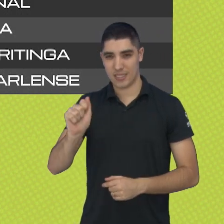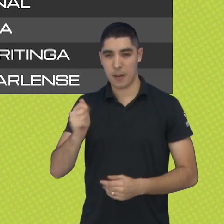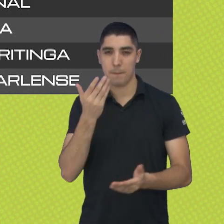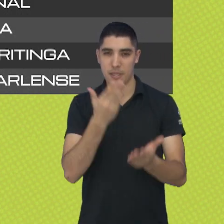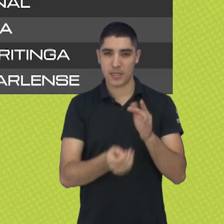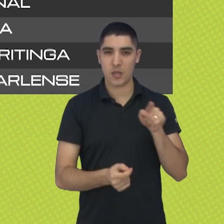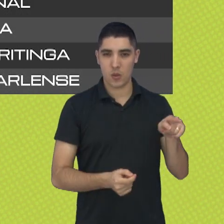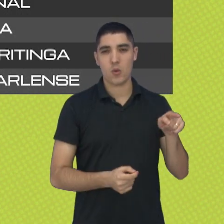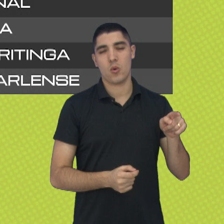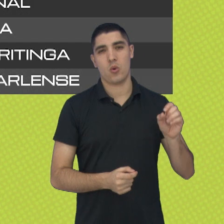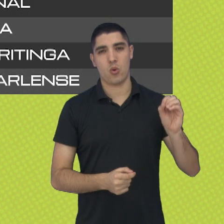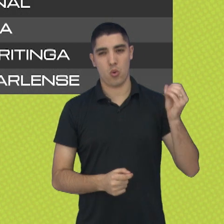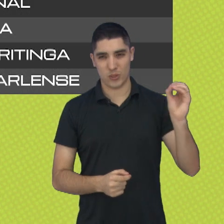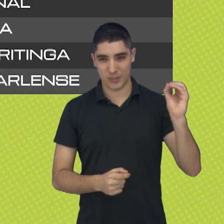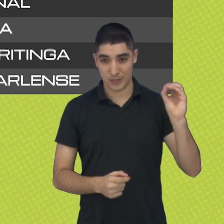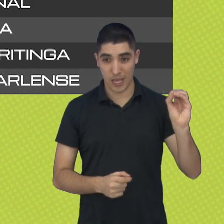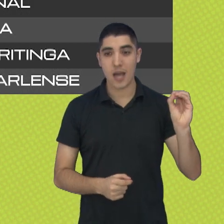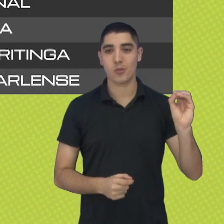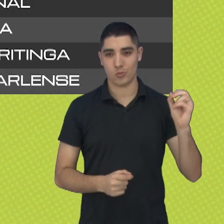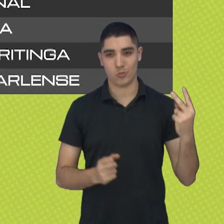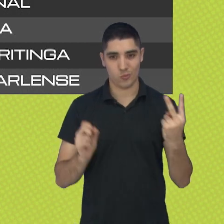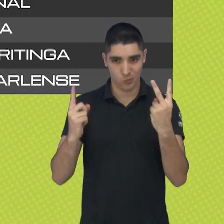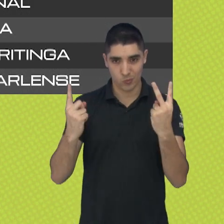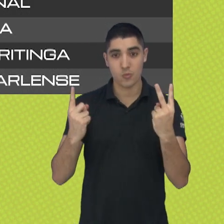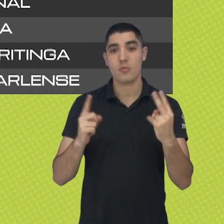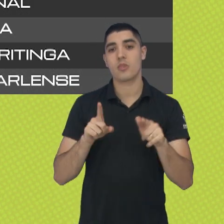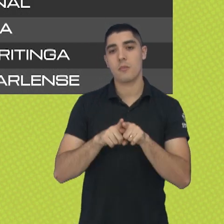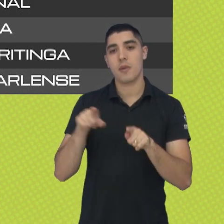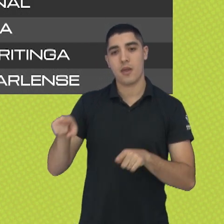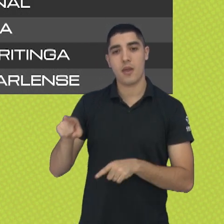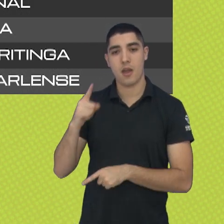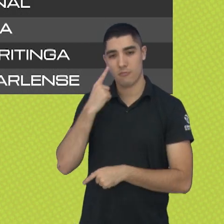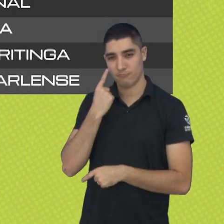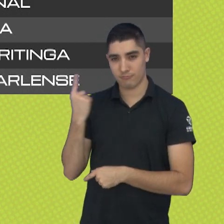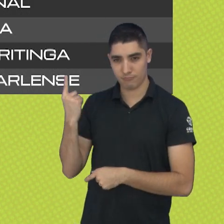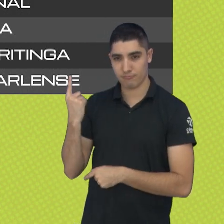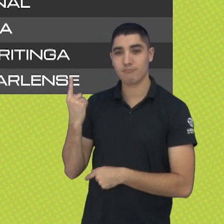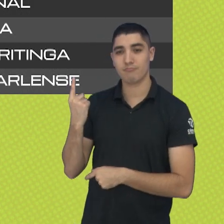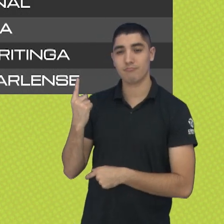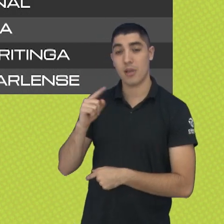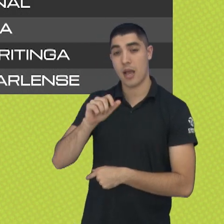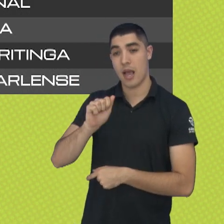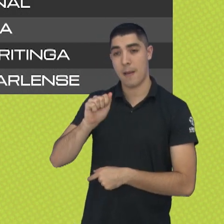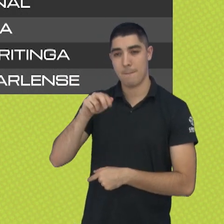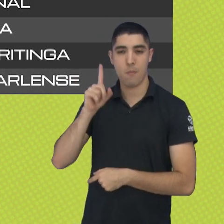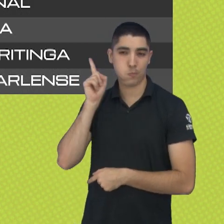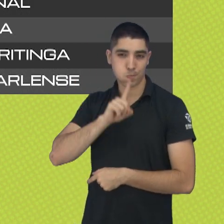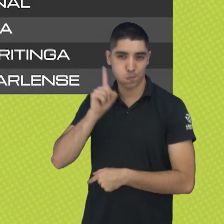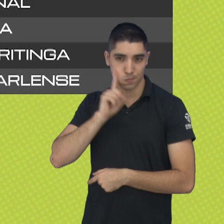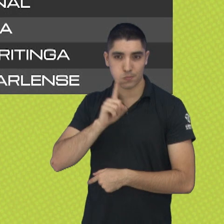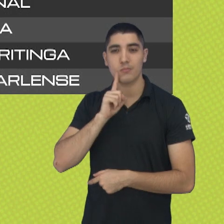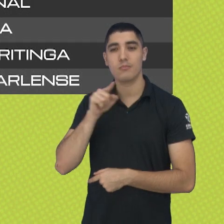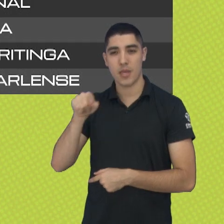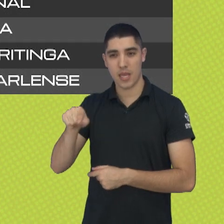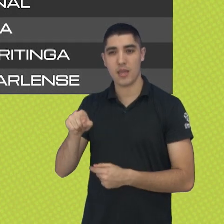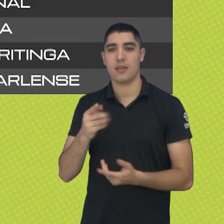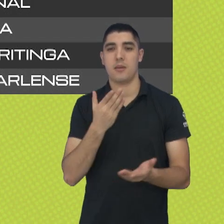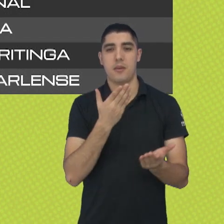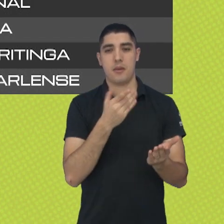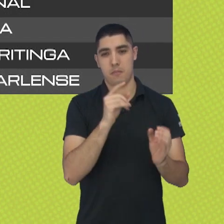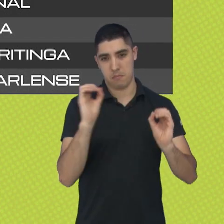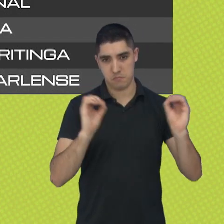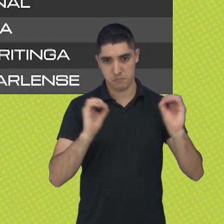Aldax 2-1. América de São José do Rio Preto ficou no empate com o União Barbarense 0-0. Jabaquara perdeu em casa também,